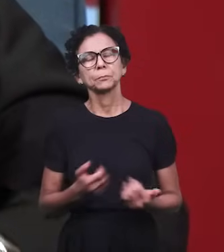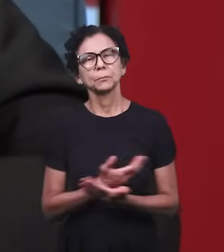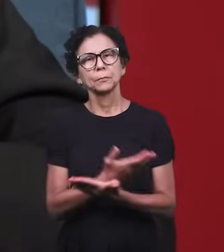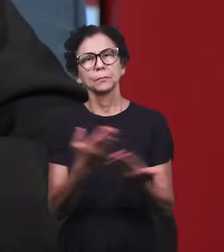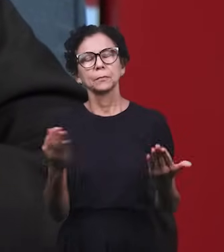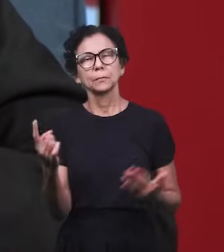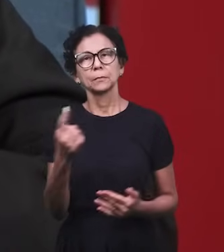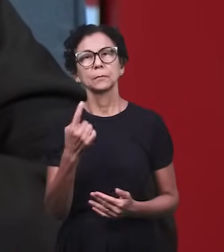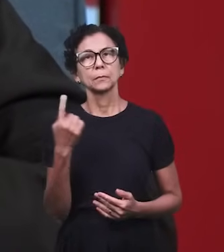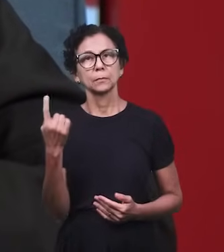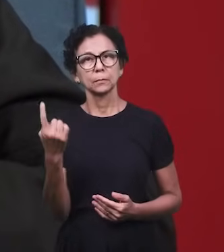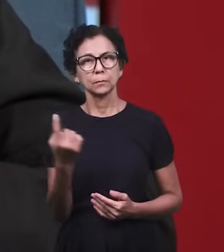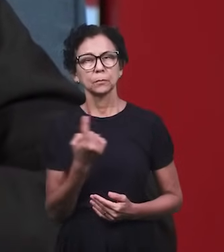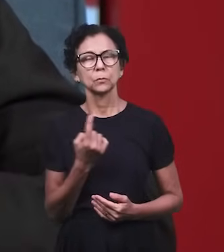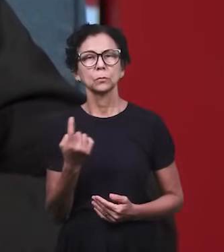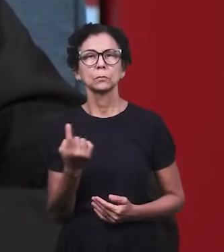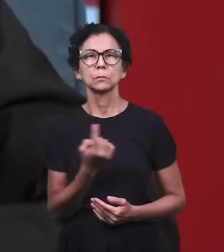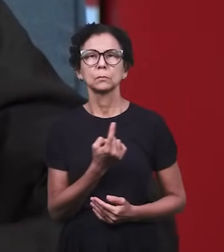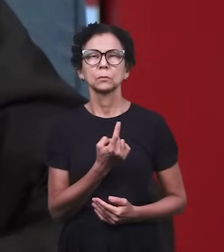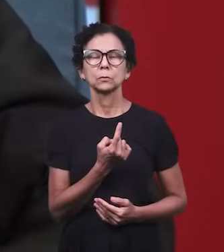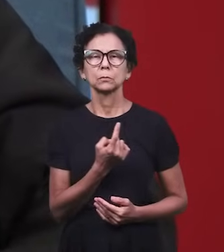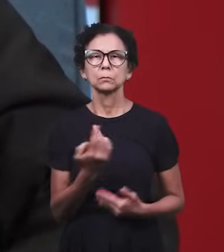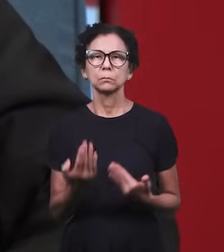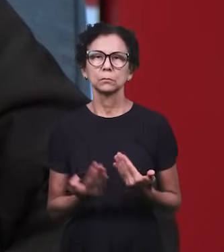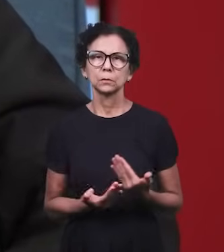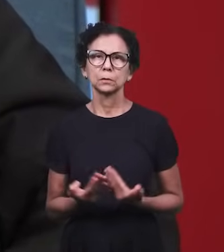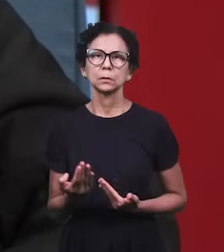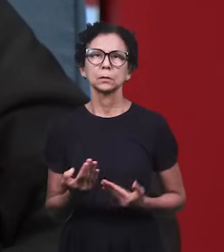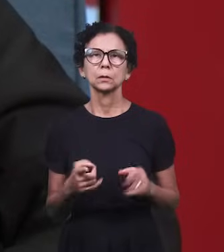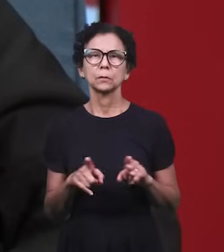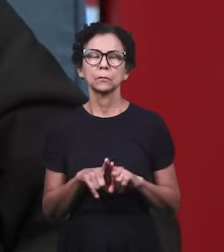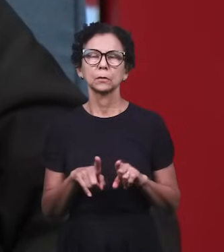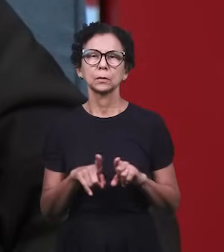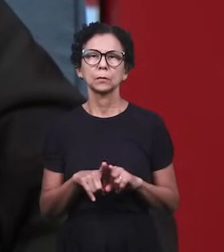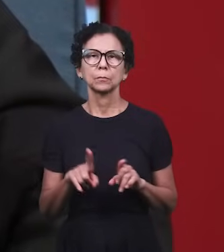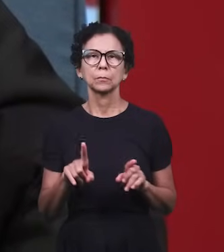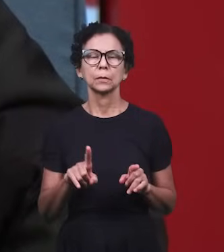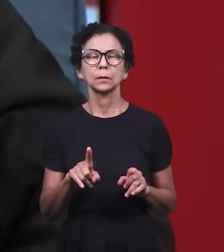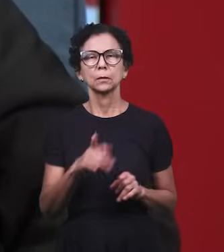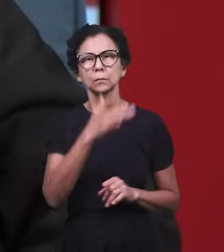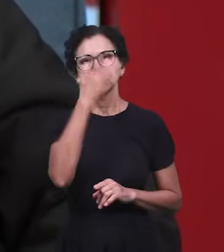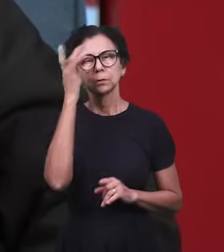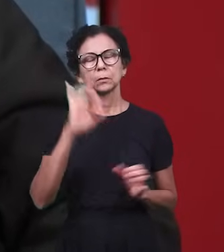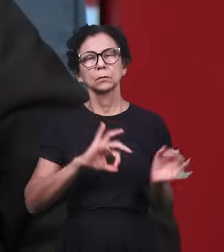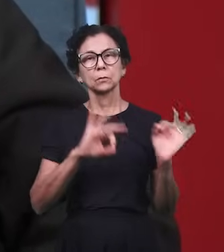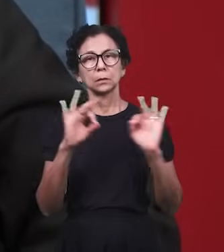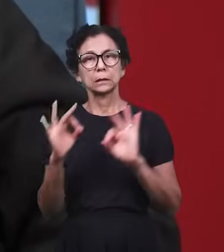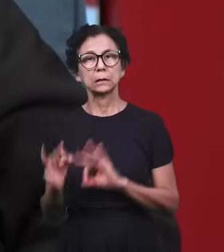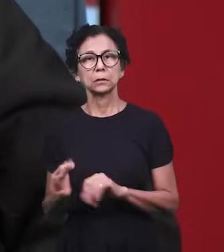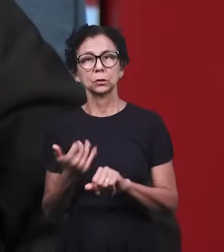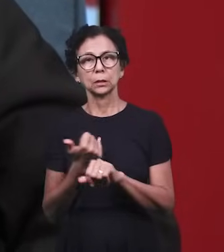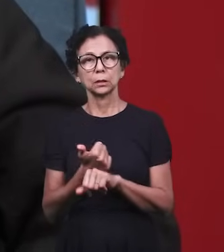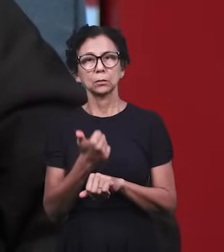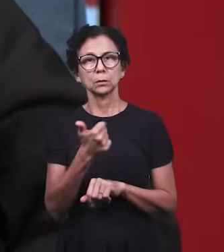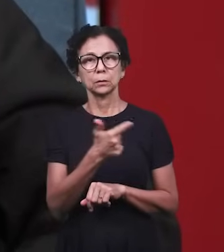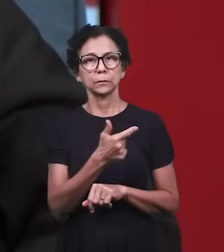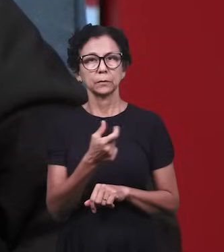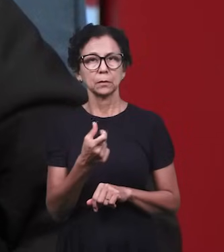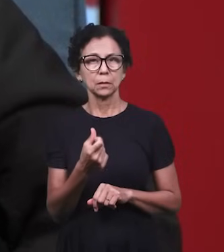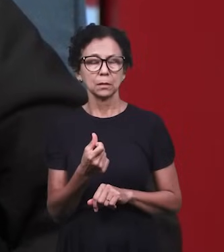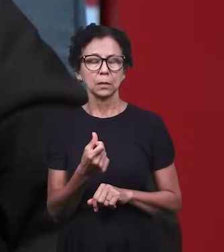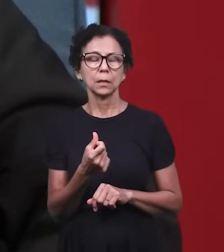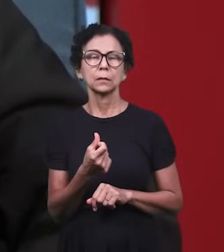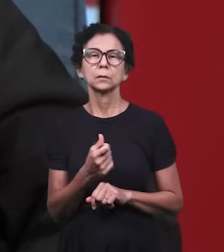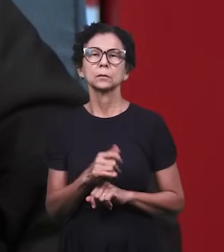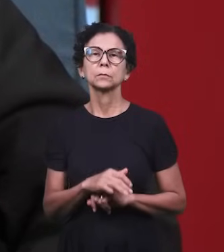Eu quero saudar a todos os nossos irmãos, aqueles que nos assistem pelo canal 126 da televisão ou pela Sky no